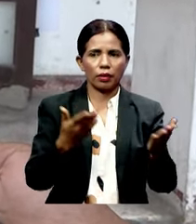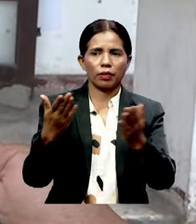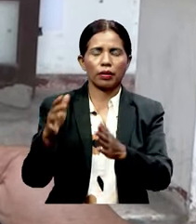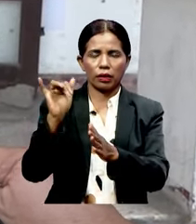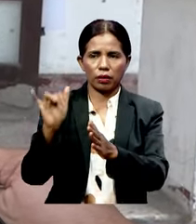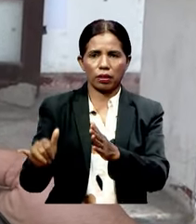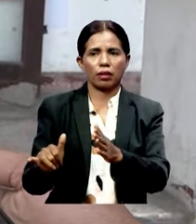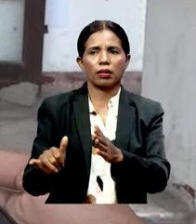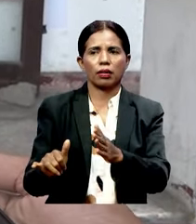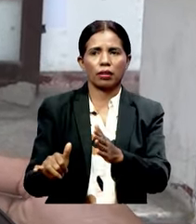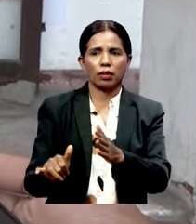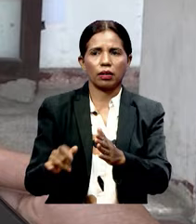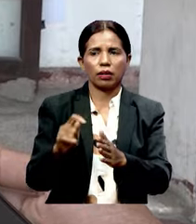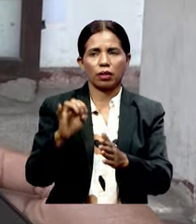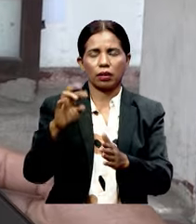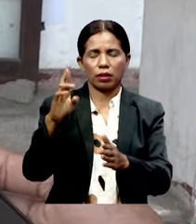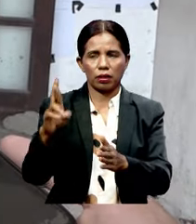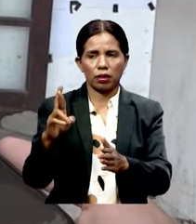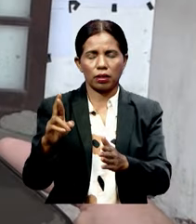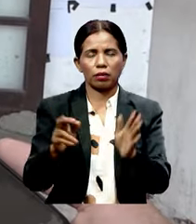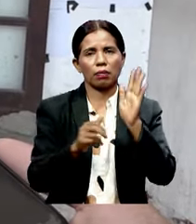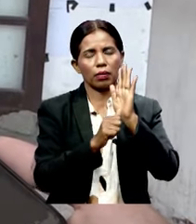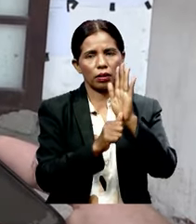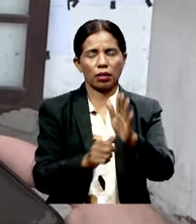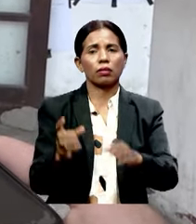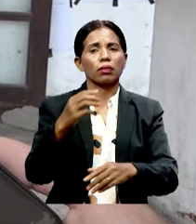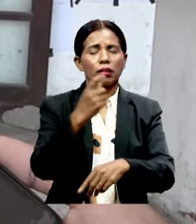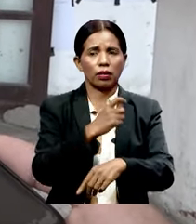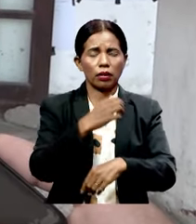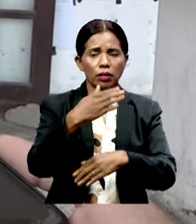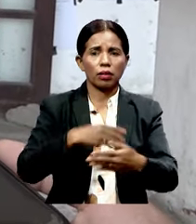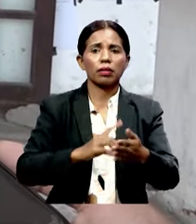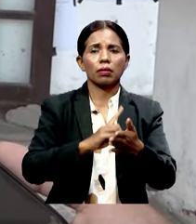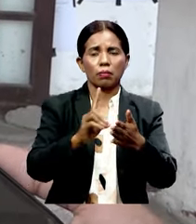kuasa tiro apresentação periódica. Parti defesa